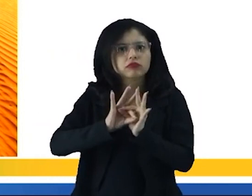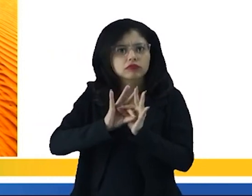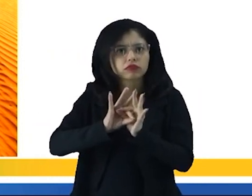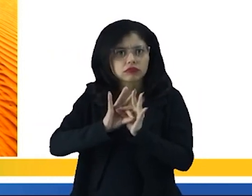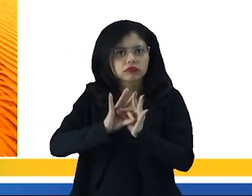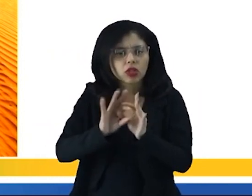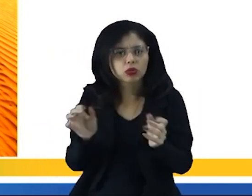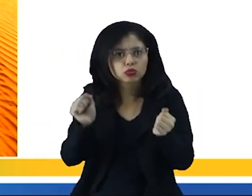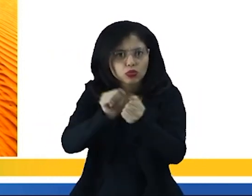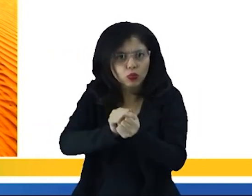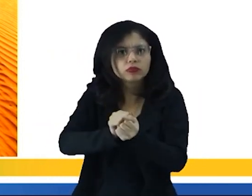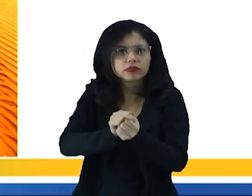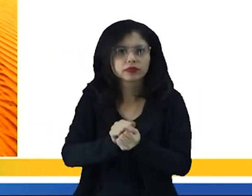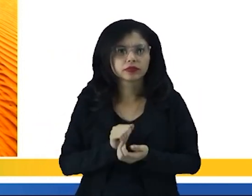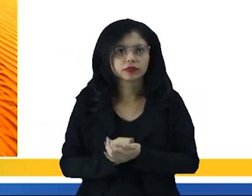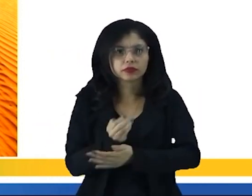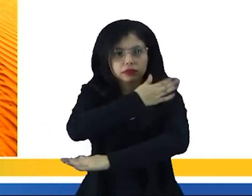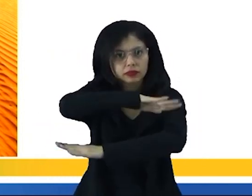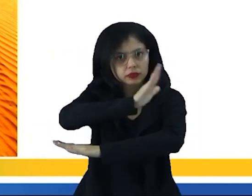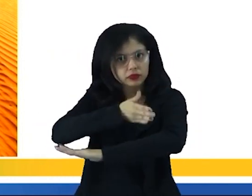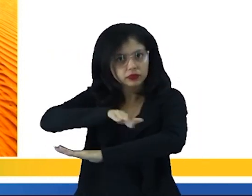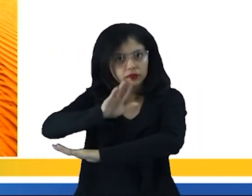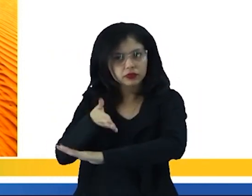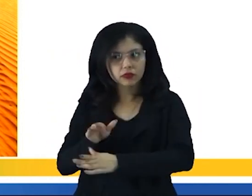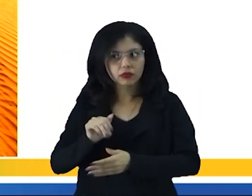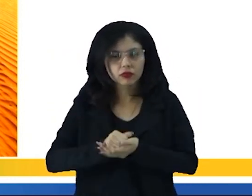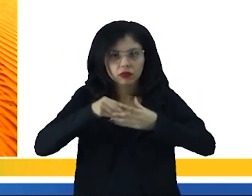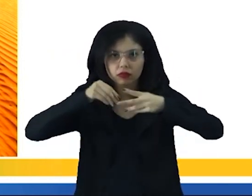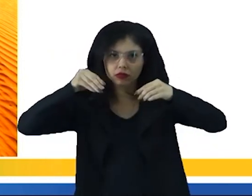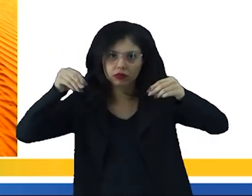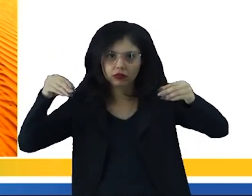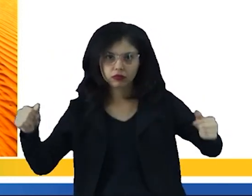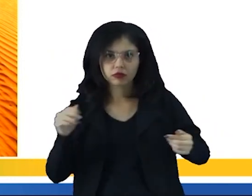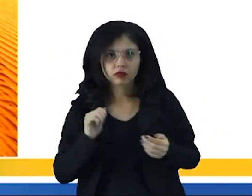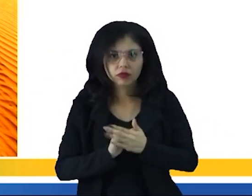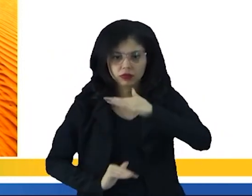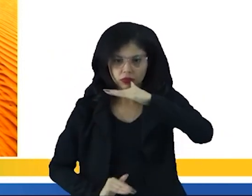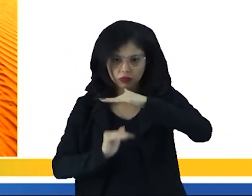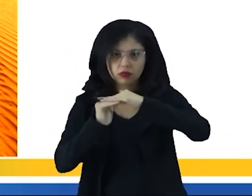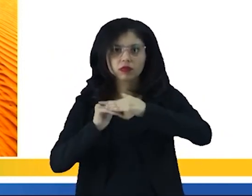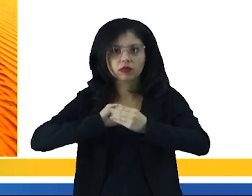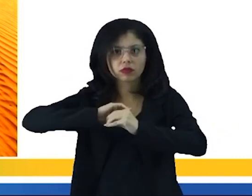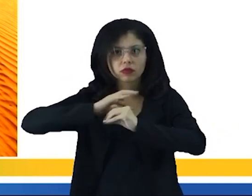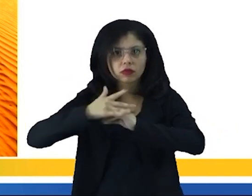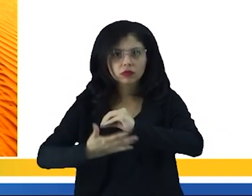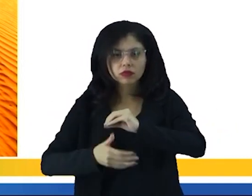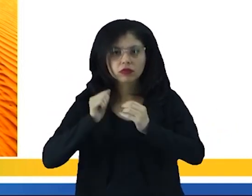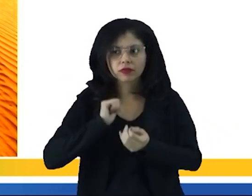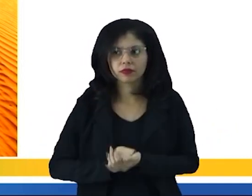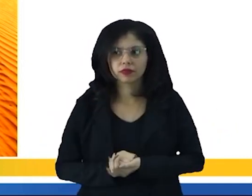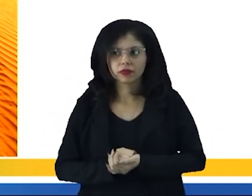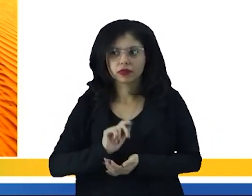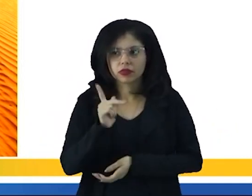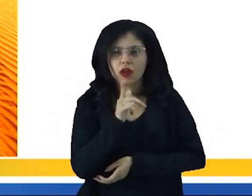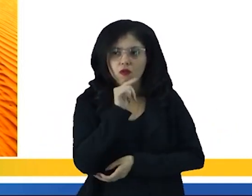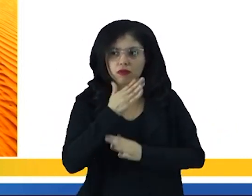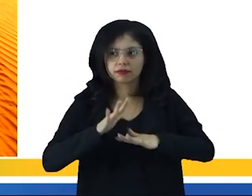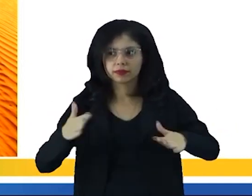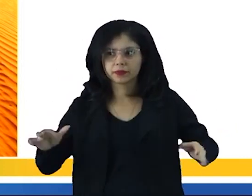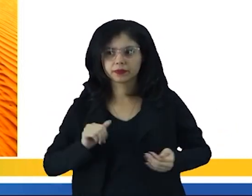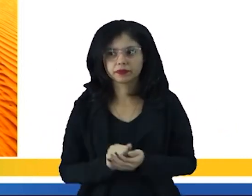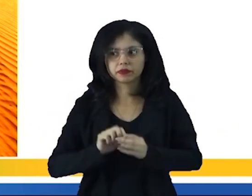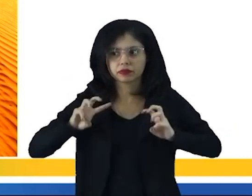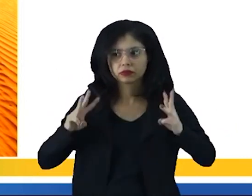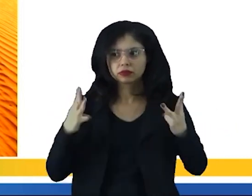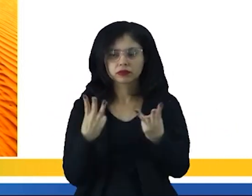intrincado um com o outro. Então olha só, relevo, solo, pressão atmosférica, hidrografia, massa de